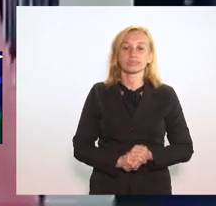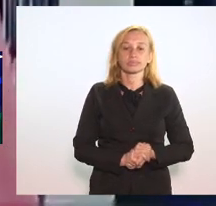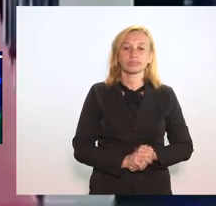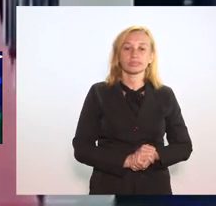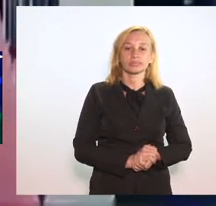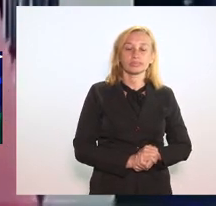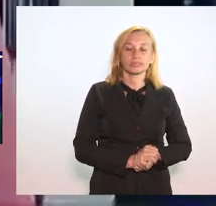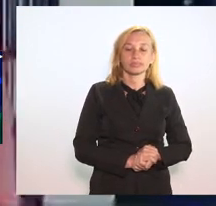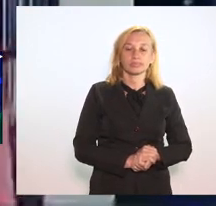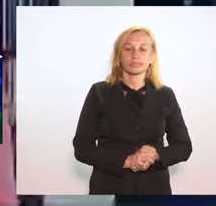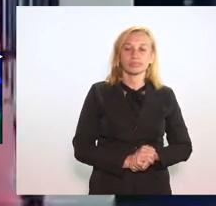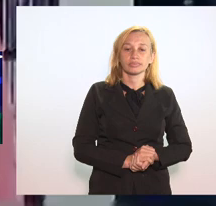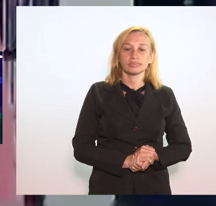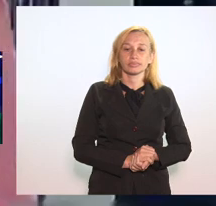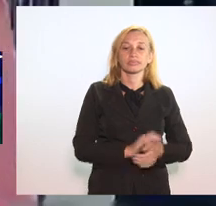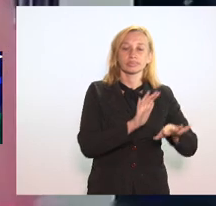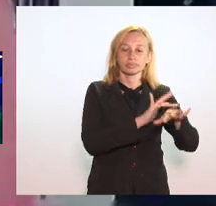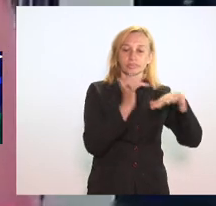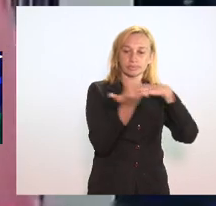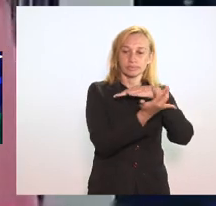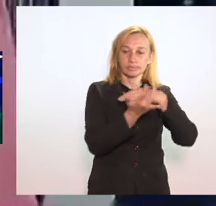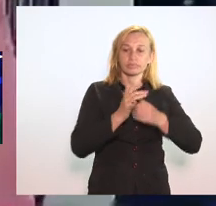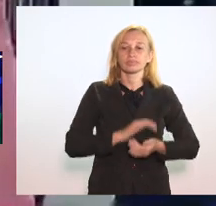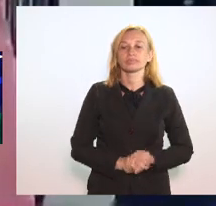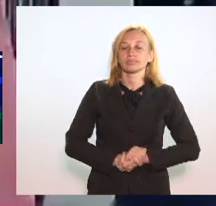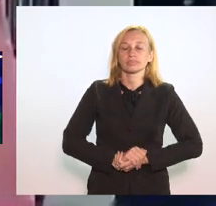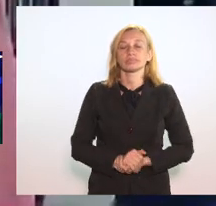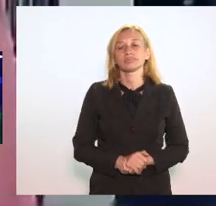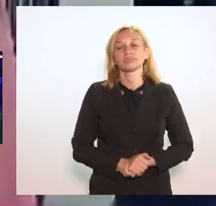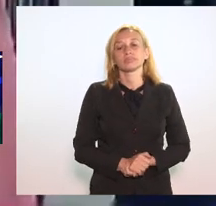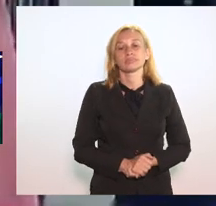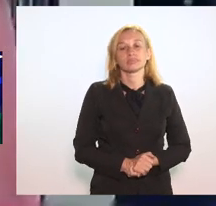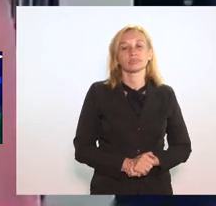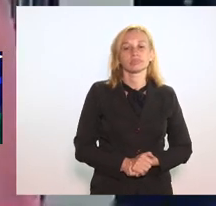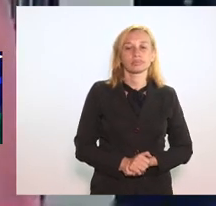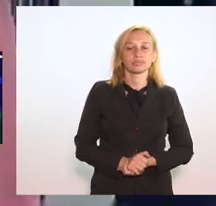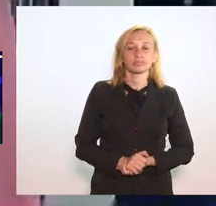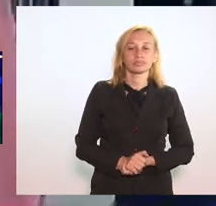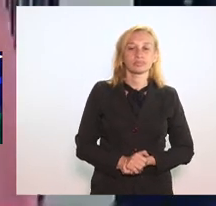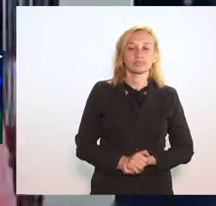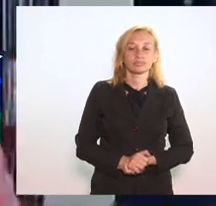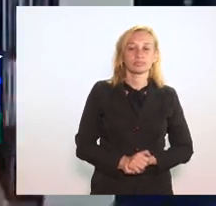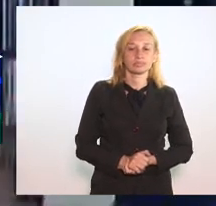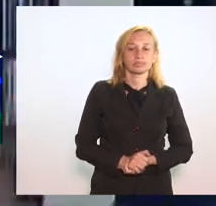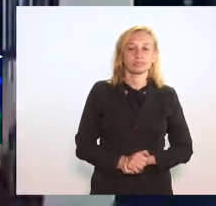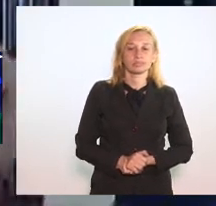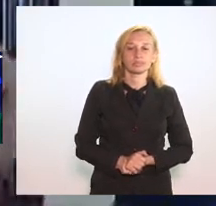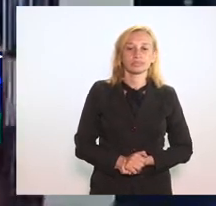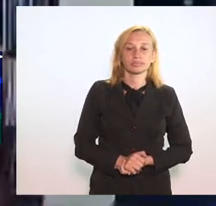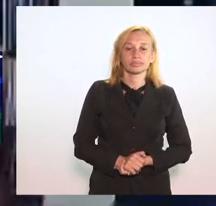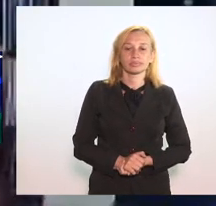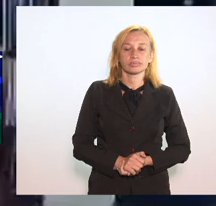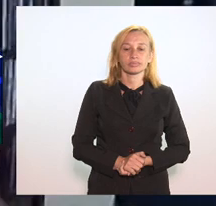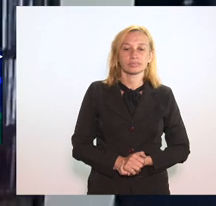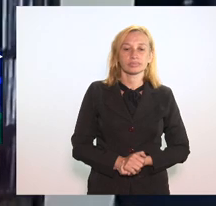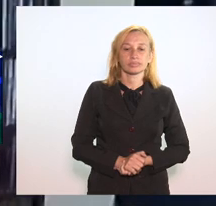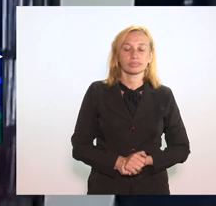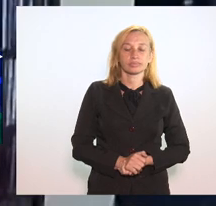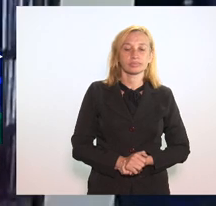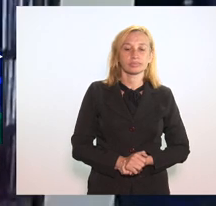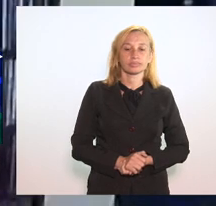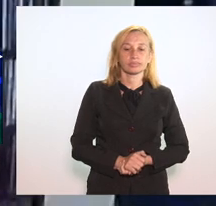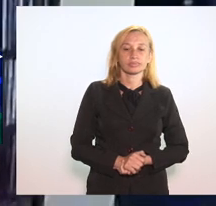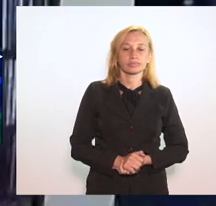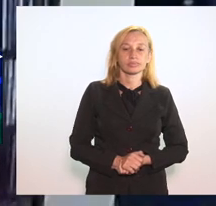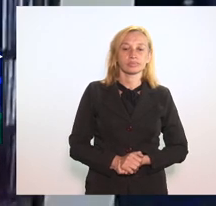ele te ver Alegre e aquilo que nos acompanhe pelas redes sociais eu durante eu